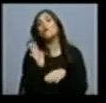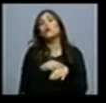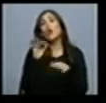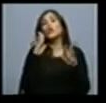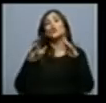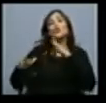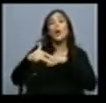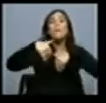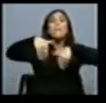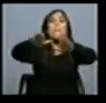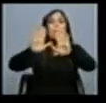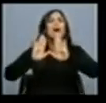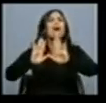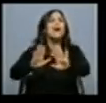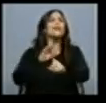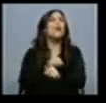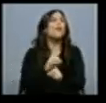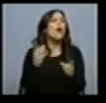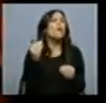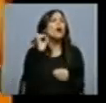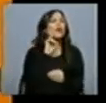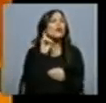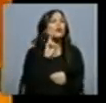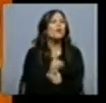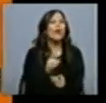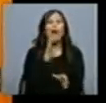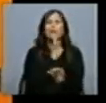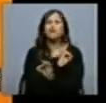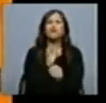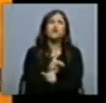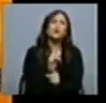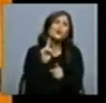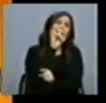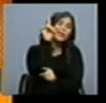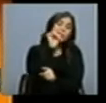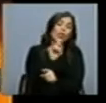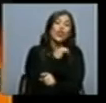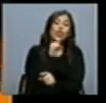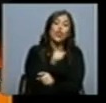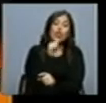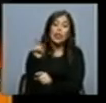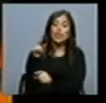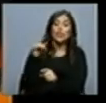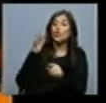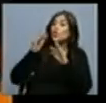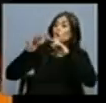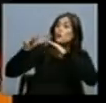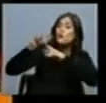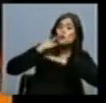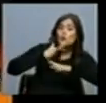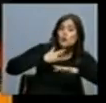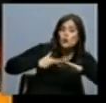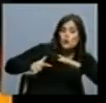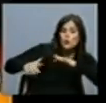branca. Qual é que é o grande destaque desta notícia? Porquê é que isto é fabuloso? Porque, geralmente, esse tipo de poeiras